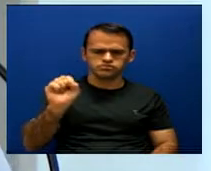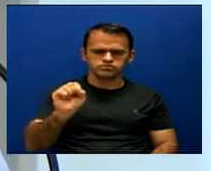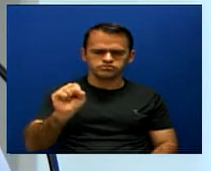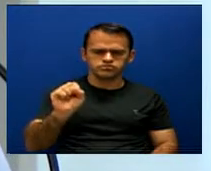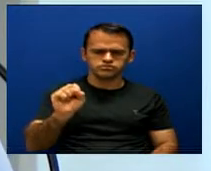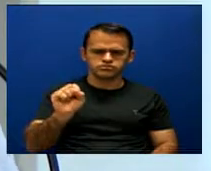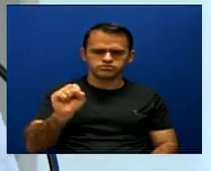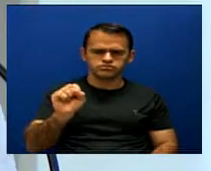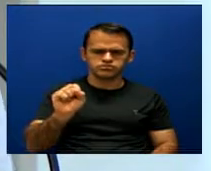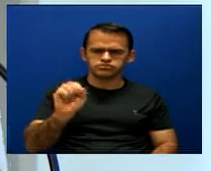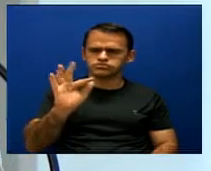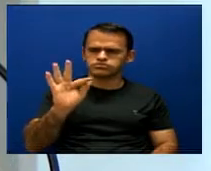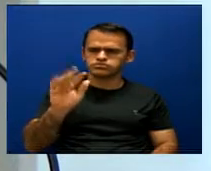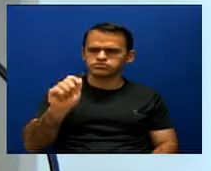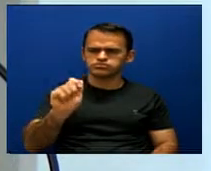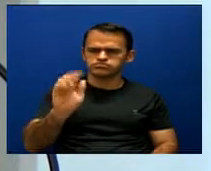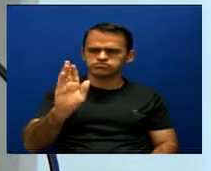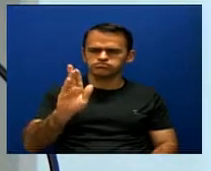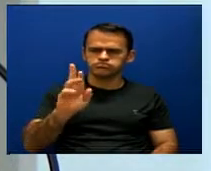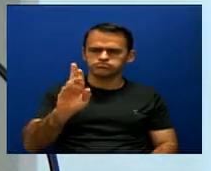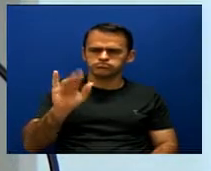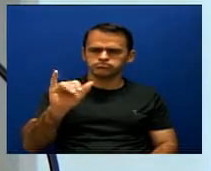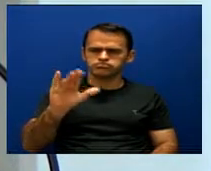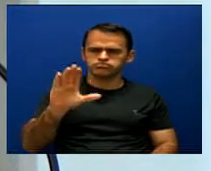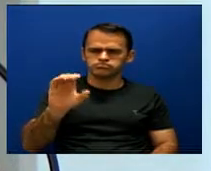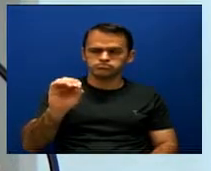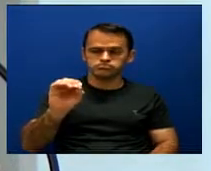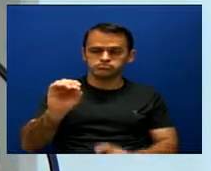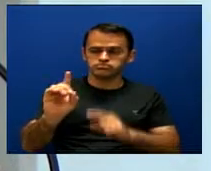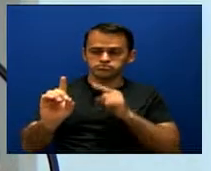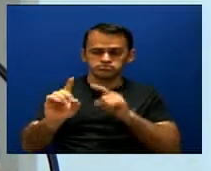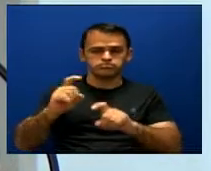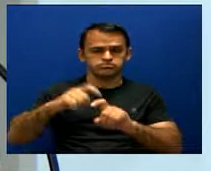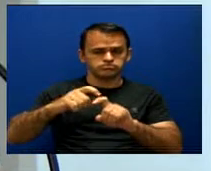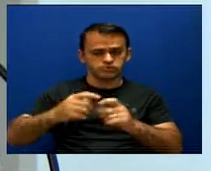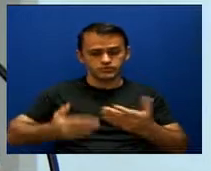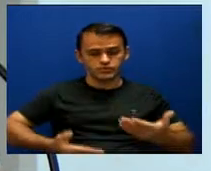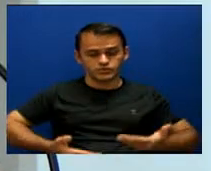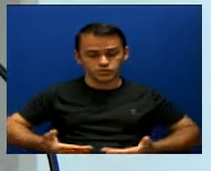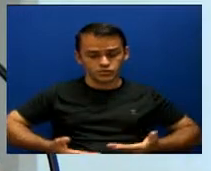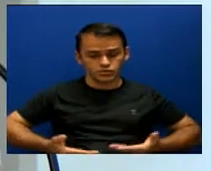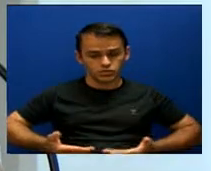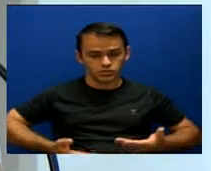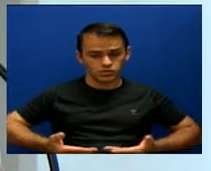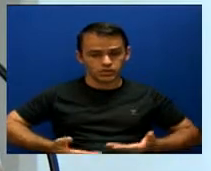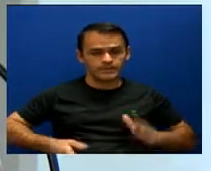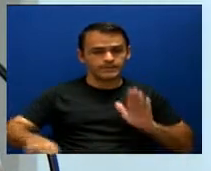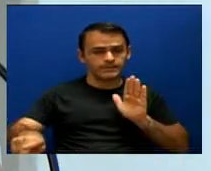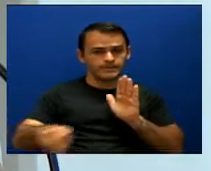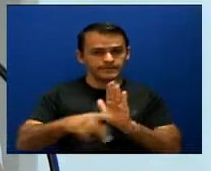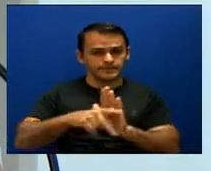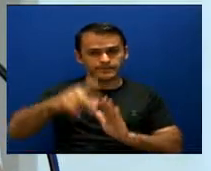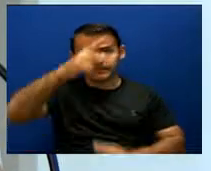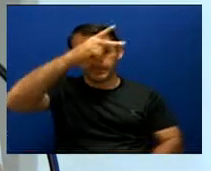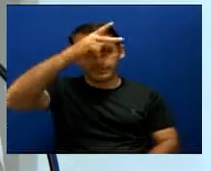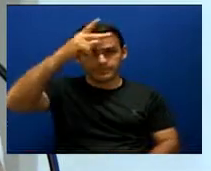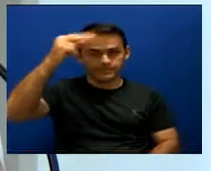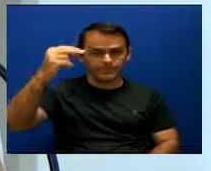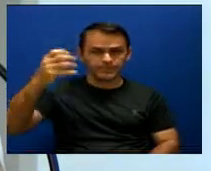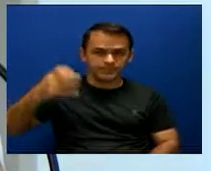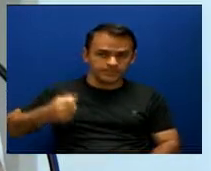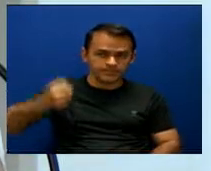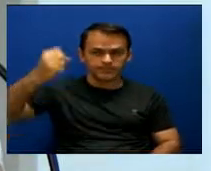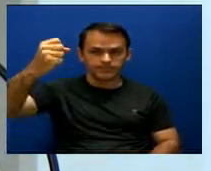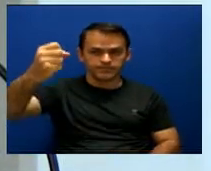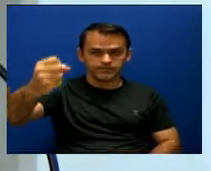Marcos Fabrício. É o Marcos Fabrício, o médico, ele é funcionário da prefeitura, e eu o coloquei lá dentro para ajudar